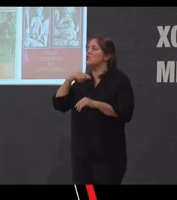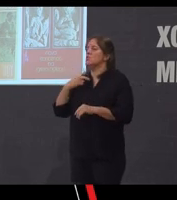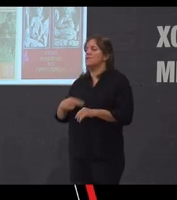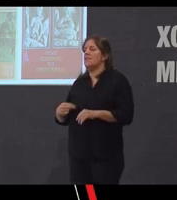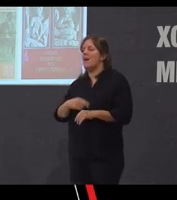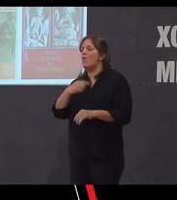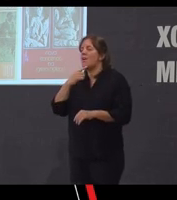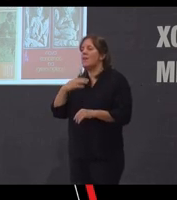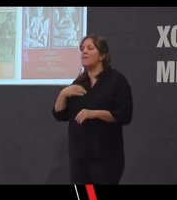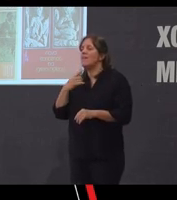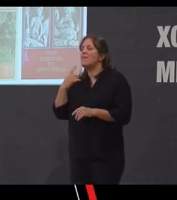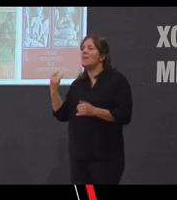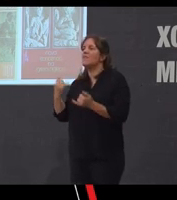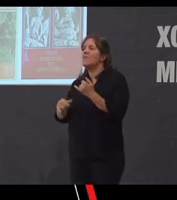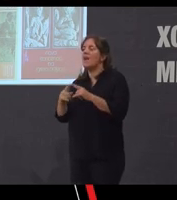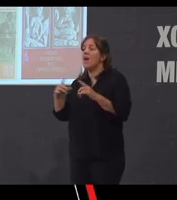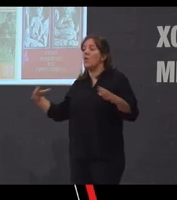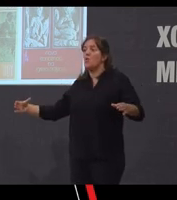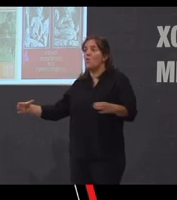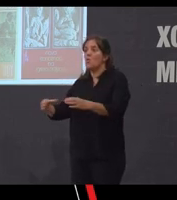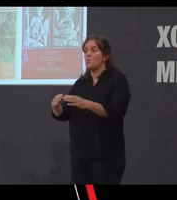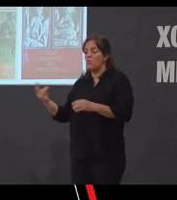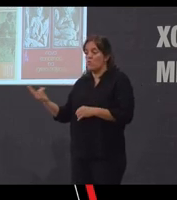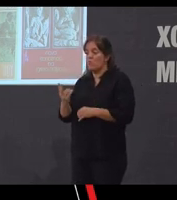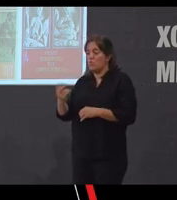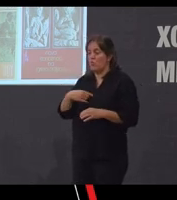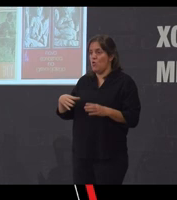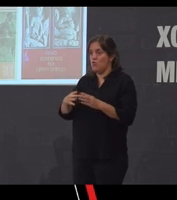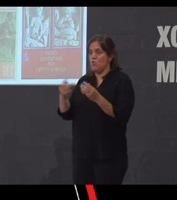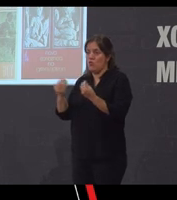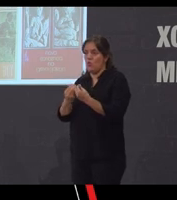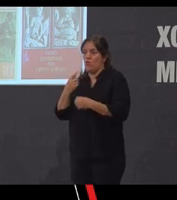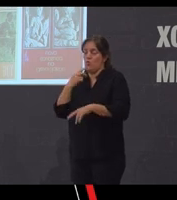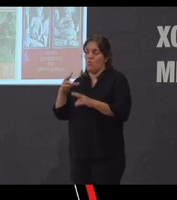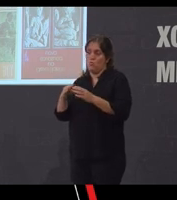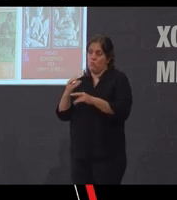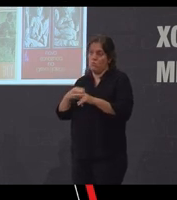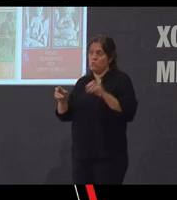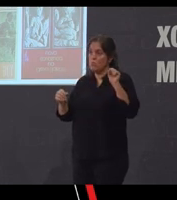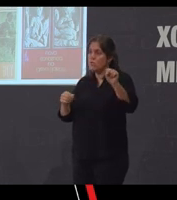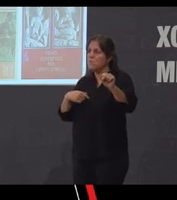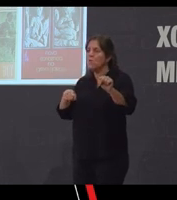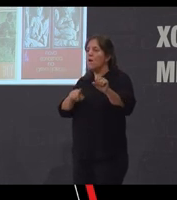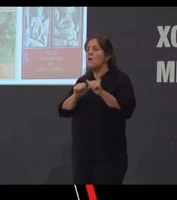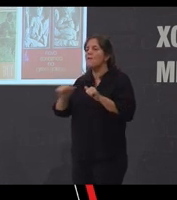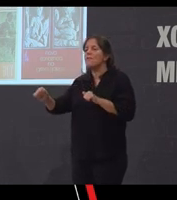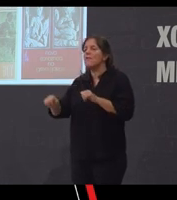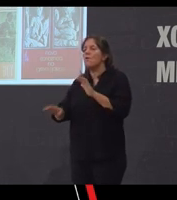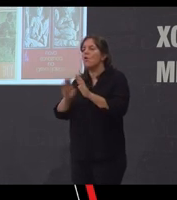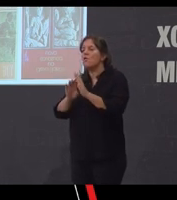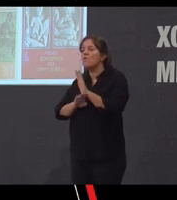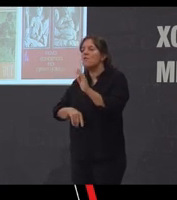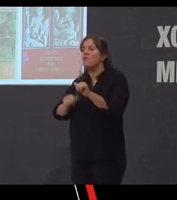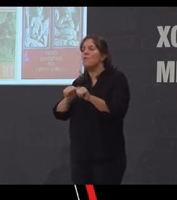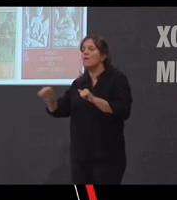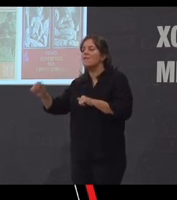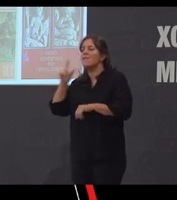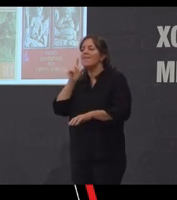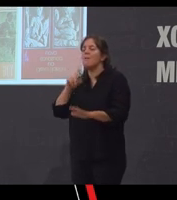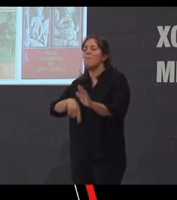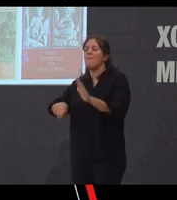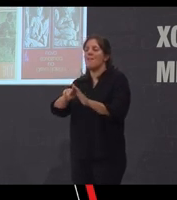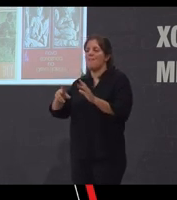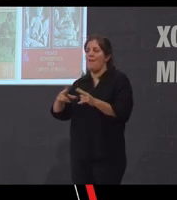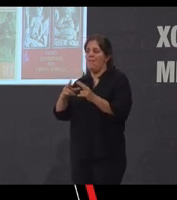é dicir, que forman, xunto co Partido Comunista, as bases do que vai ser a militancia de esquerdas e dos partidos